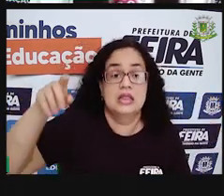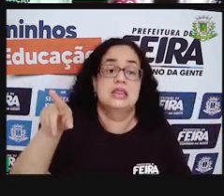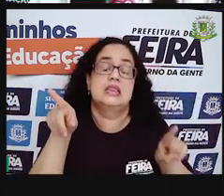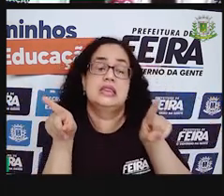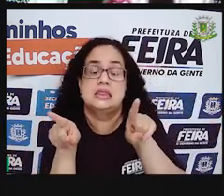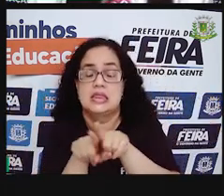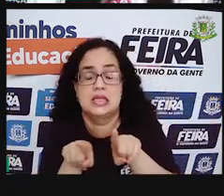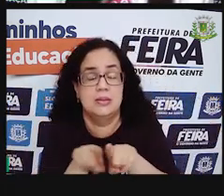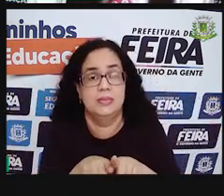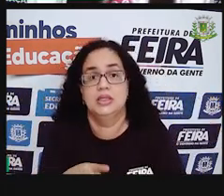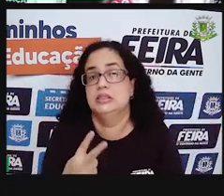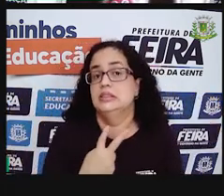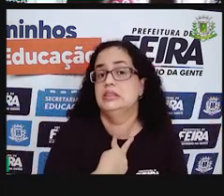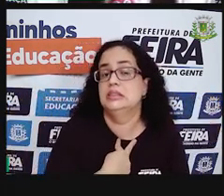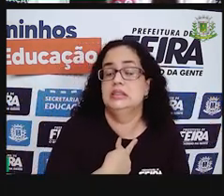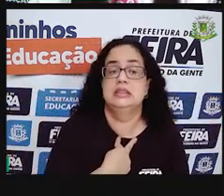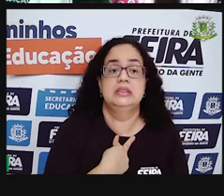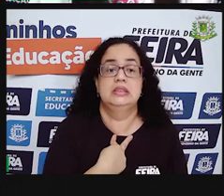também a gente não pode